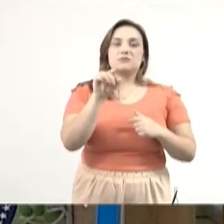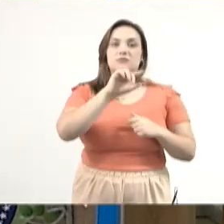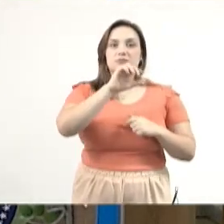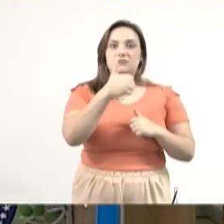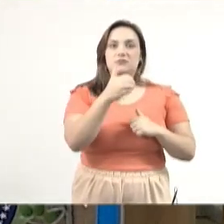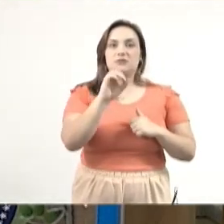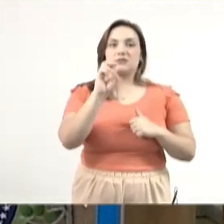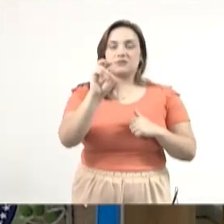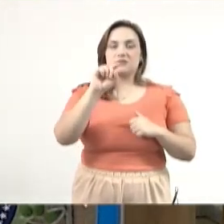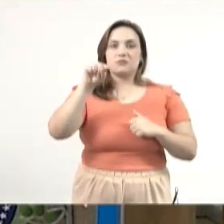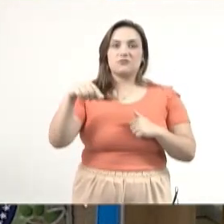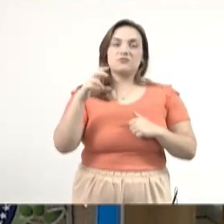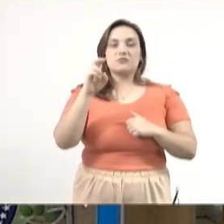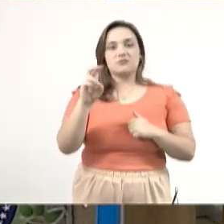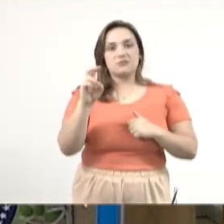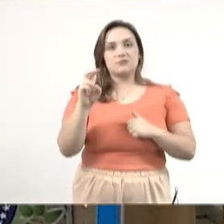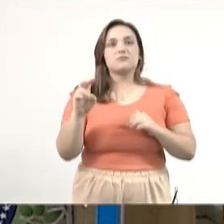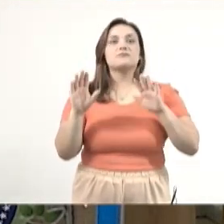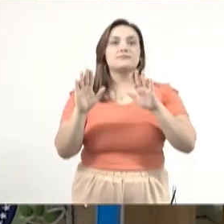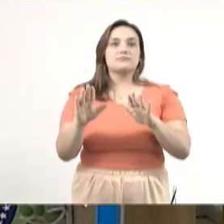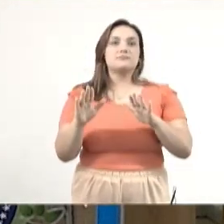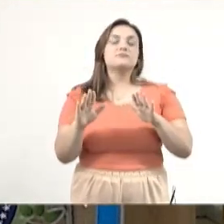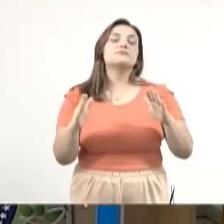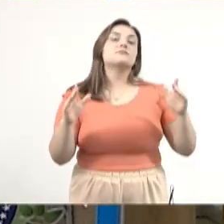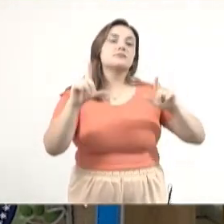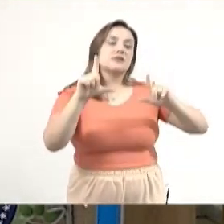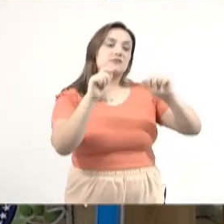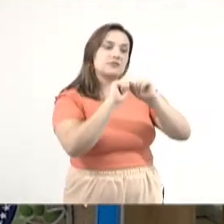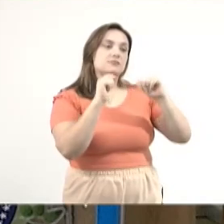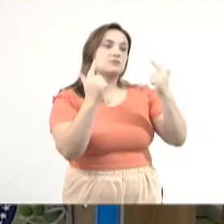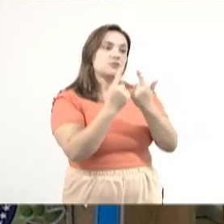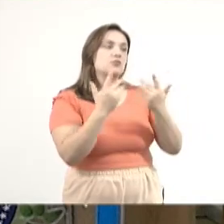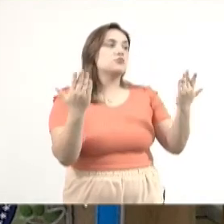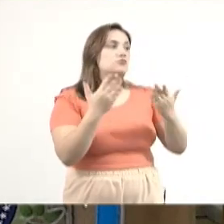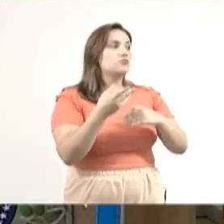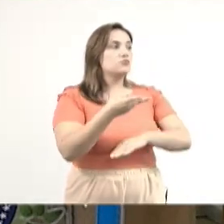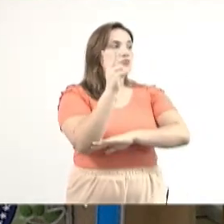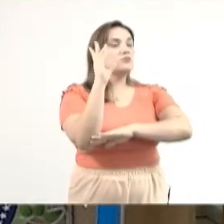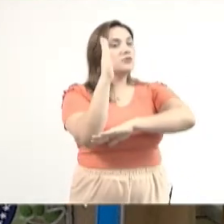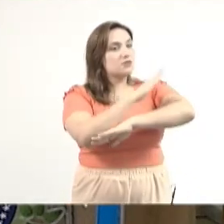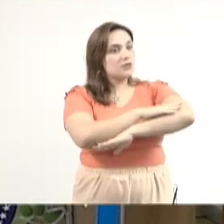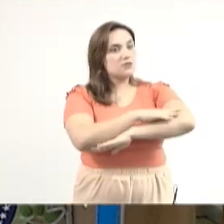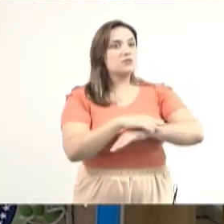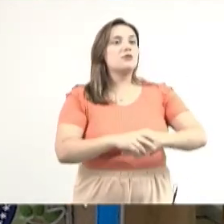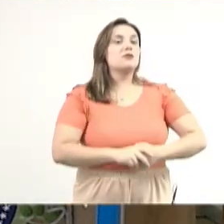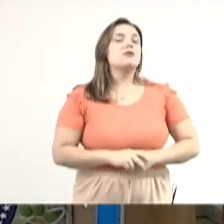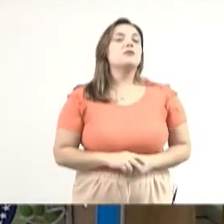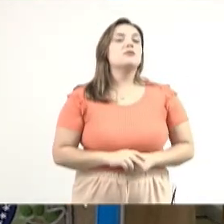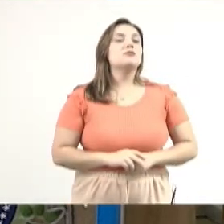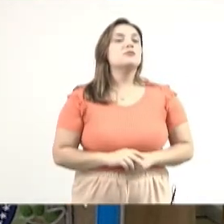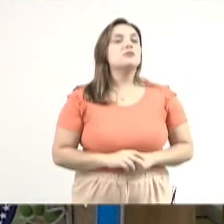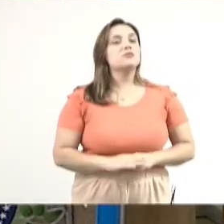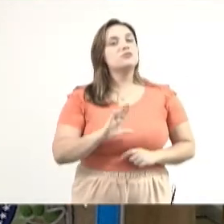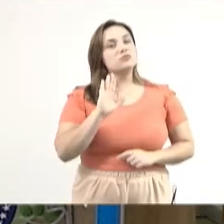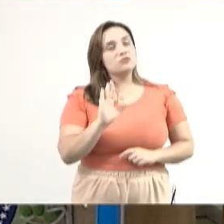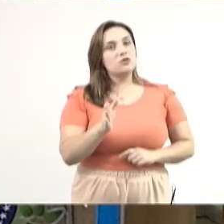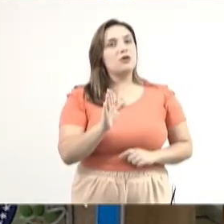das 14h30. A TV Alemes, a partir das 14 horas, 2 da tarde, daqui a pouquinho, daqui 2 horas e meia, a gente já entra ao